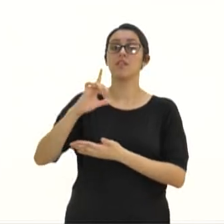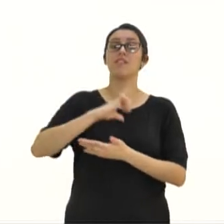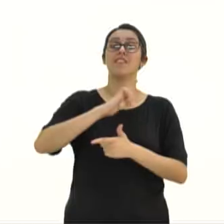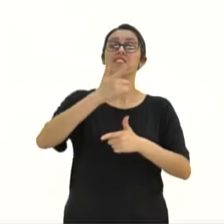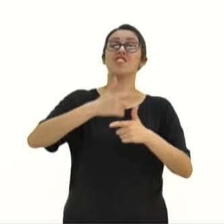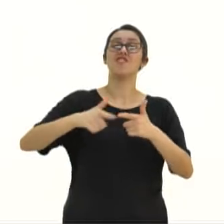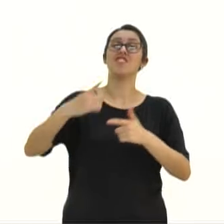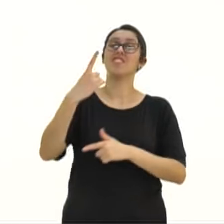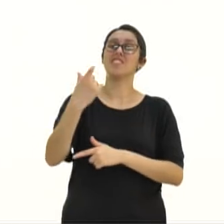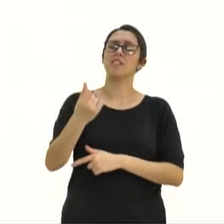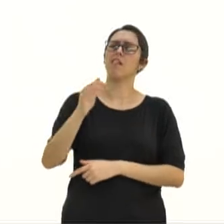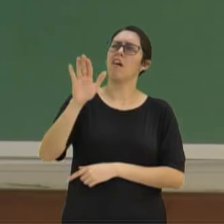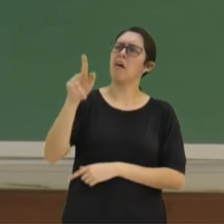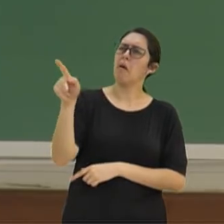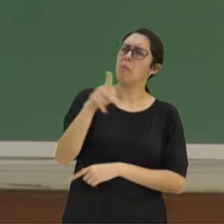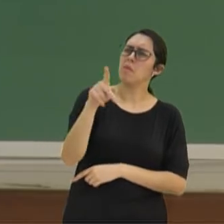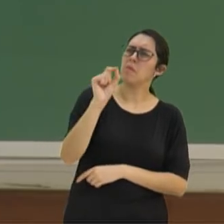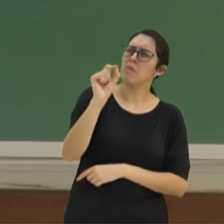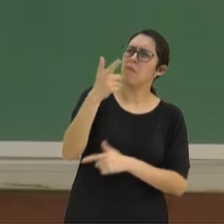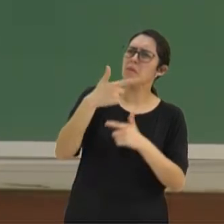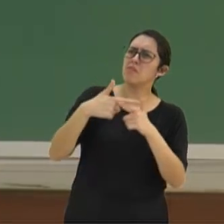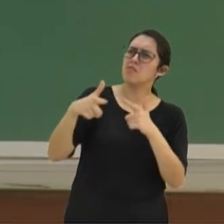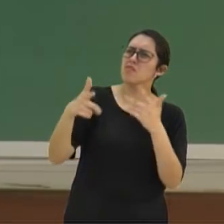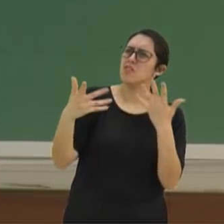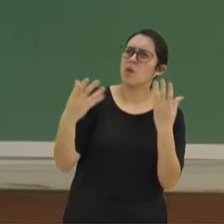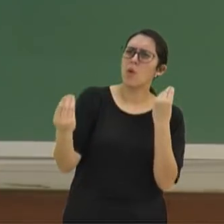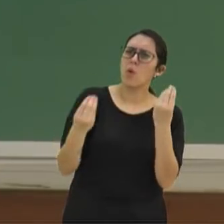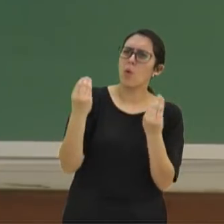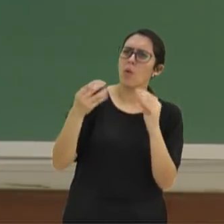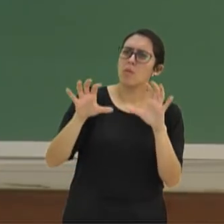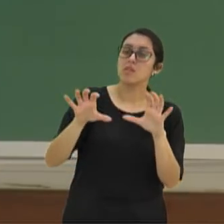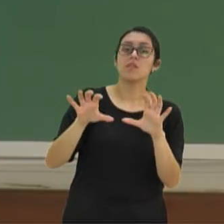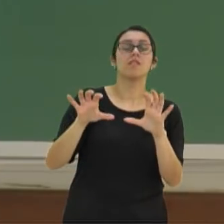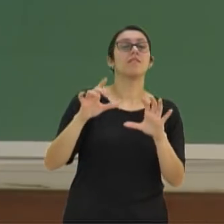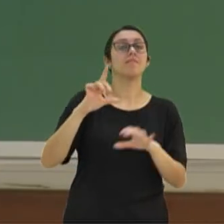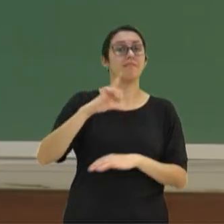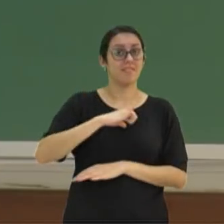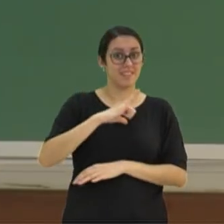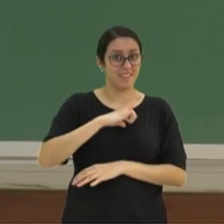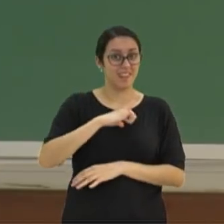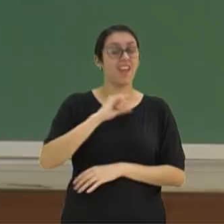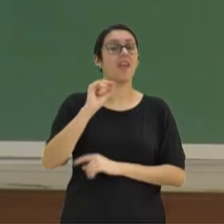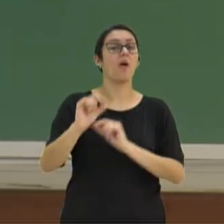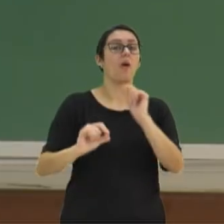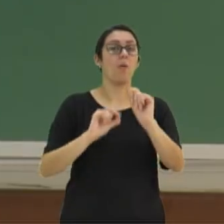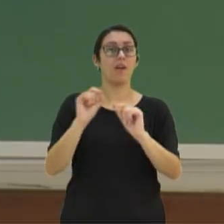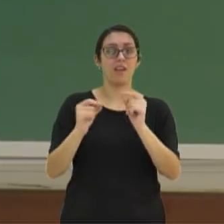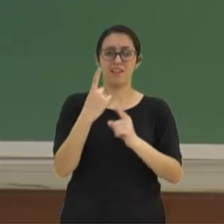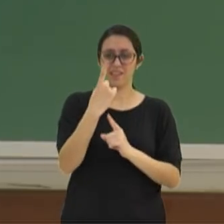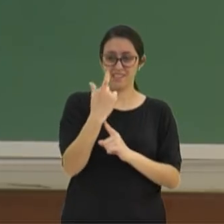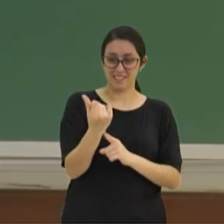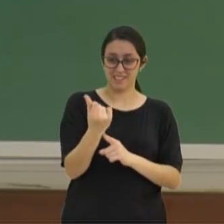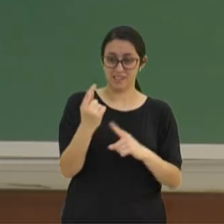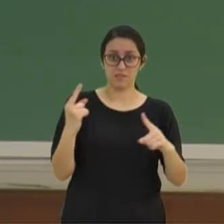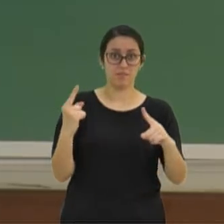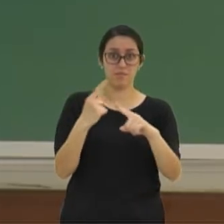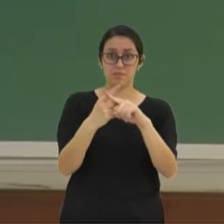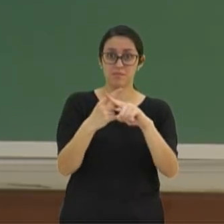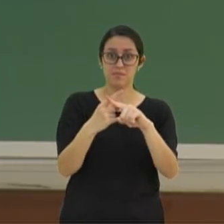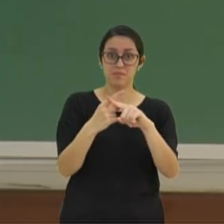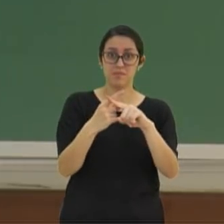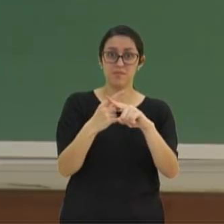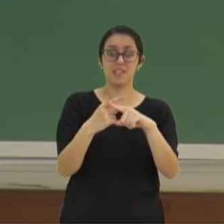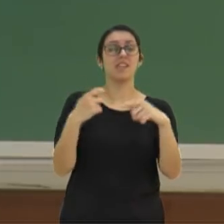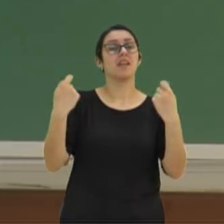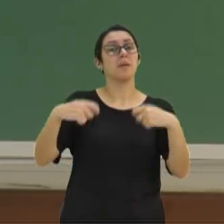16. Professora, mas por que você está dividindo por 16? Lembra do princípio aditivo da equação? O 16 está multiplicando, o